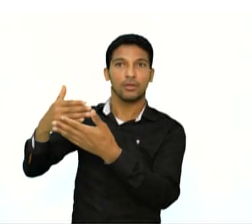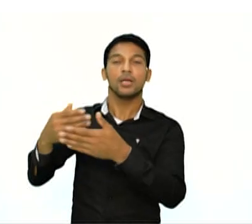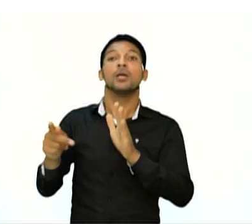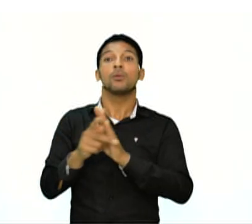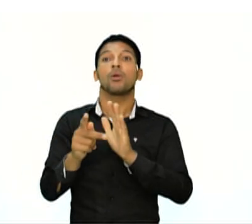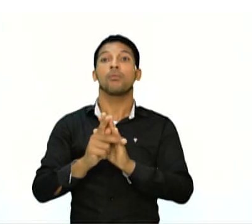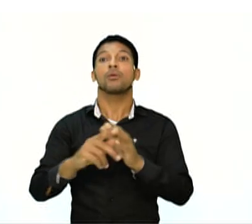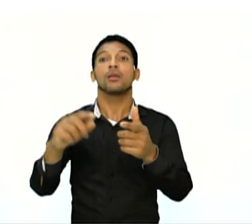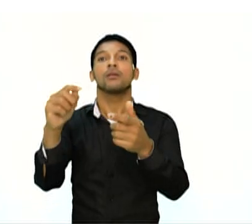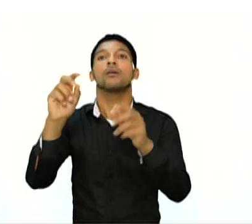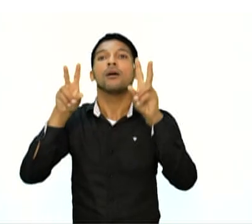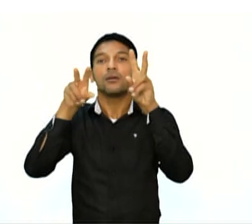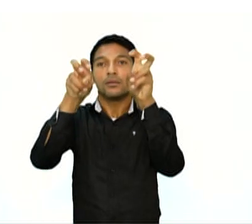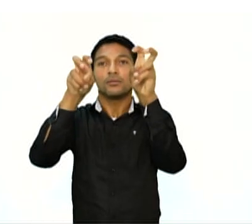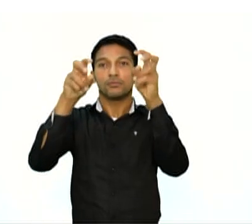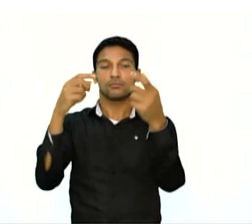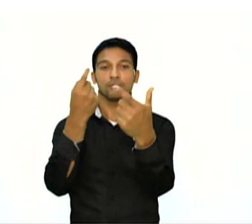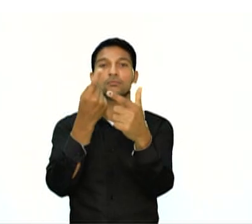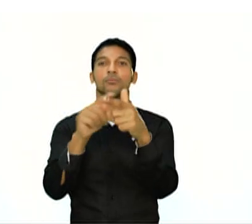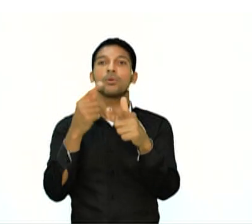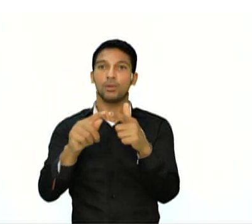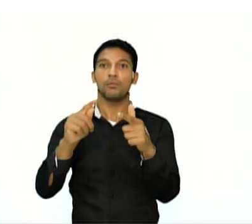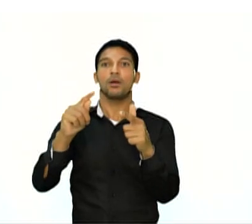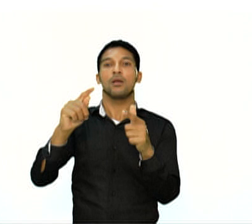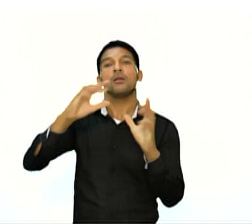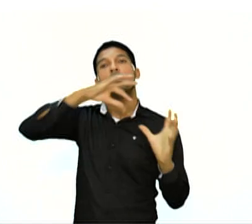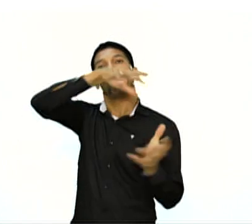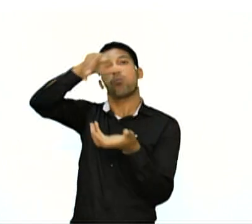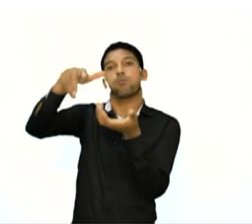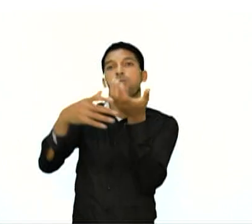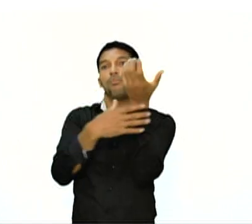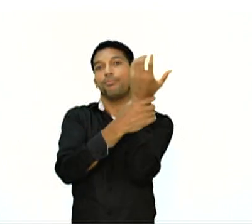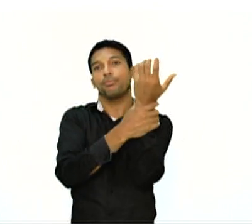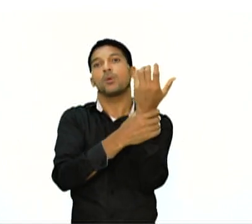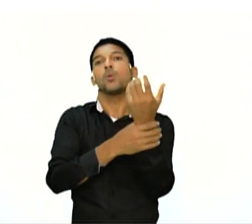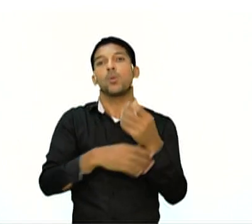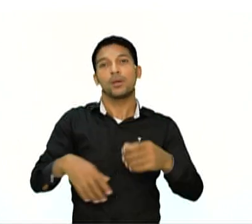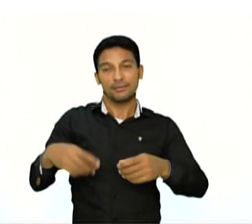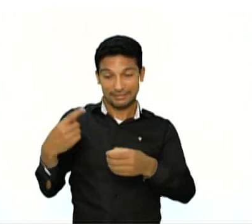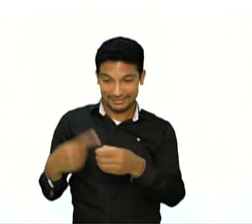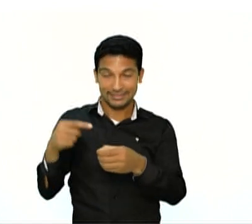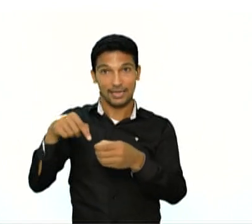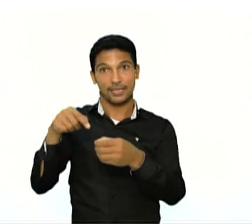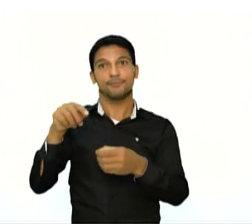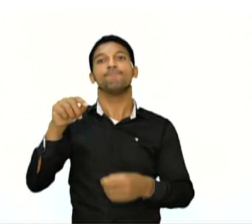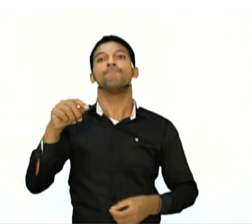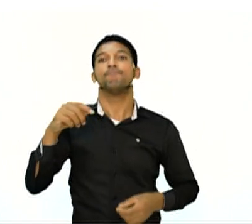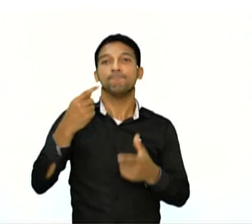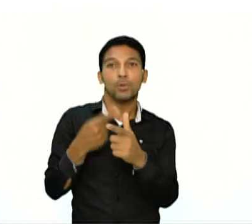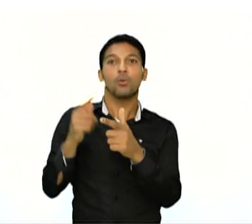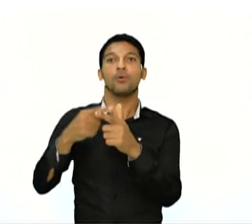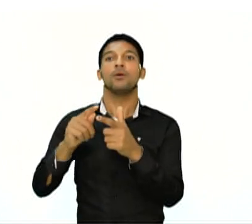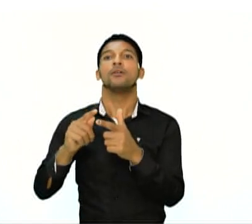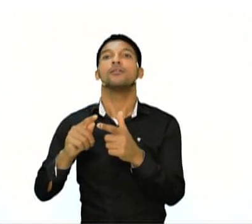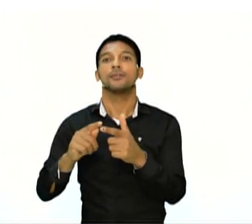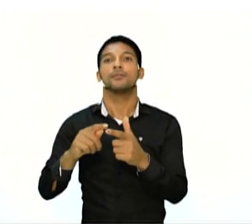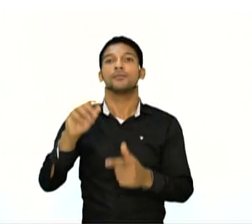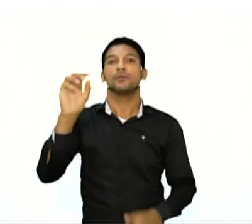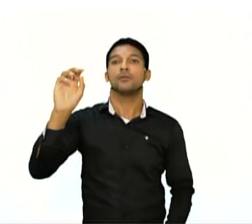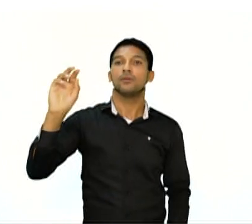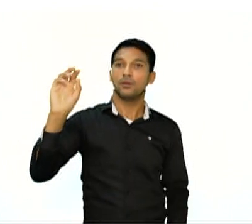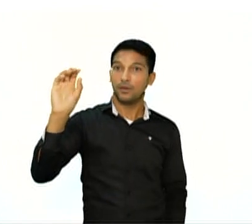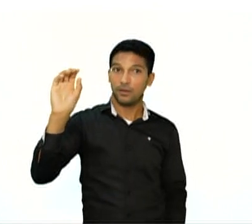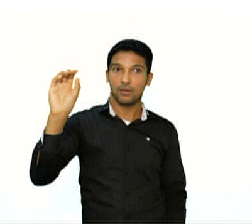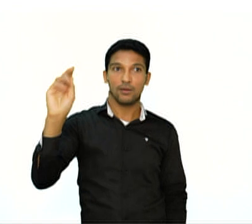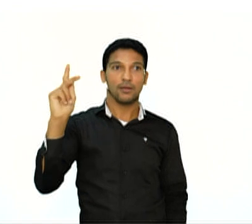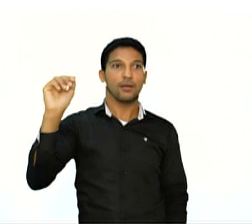ambientais primordialmente urbanos. Para que isso seja concretizado, nesta aula vamos fazer uma revisão, esse está